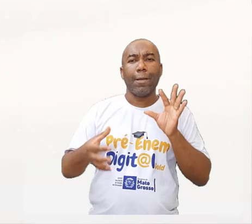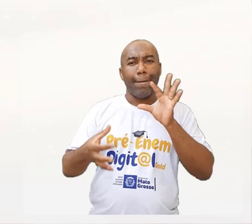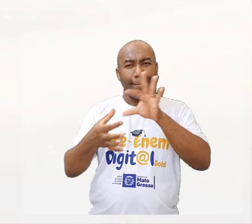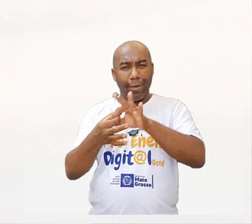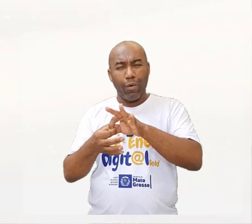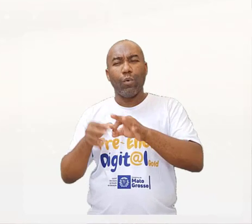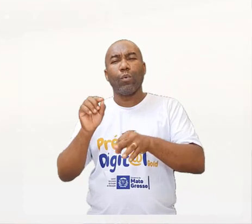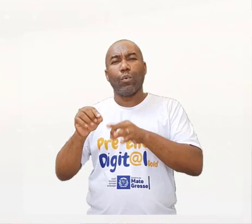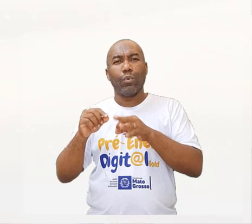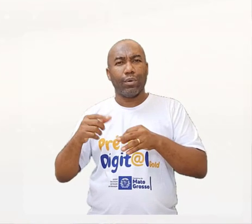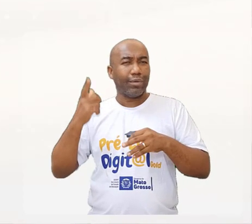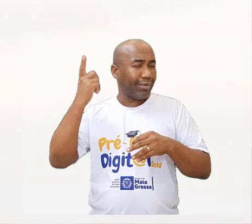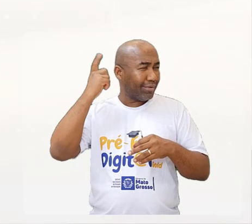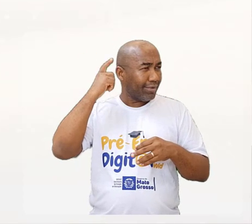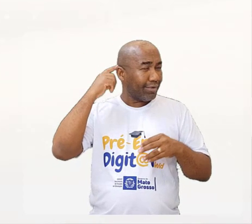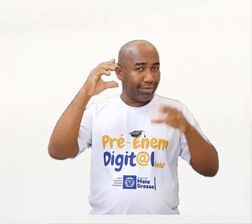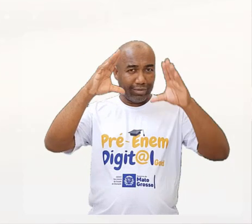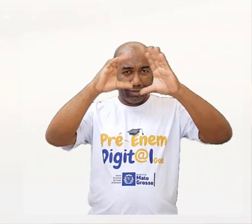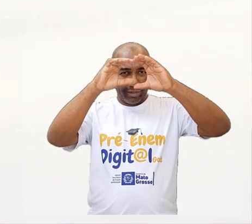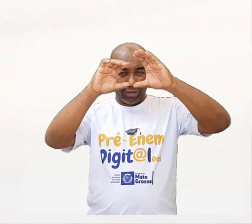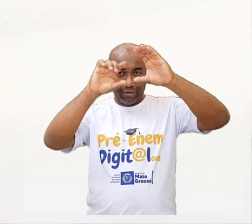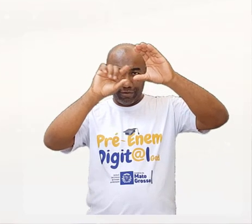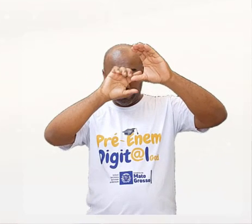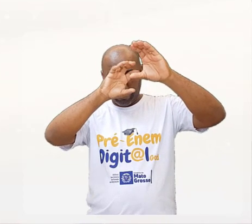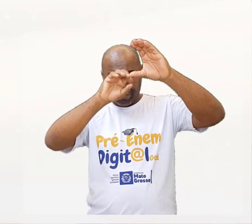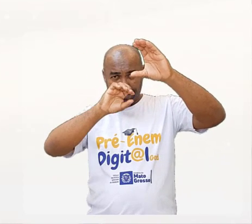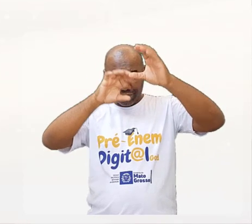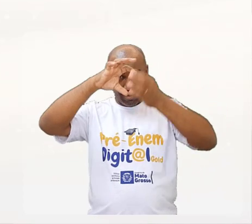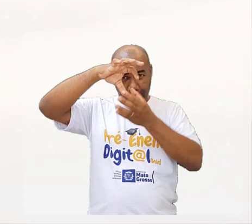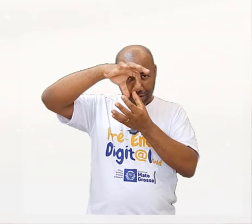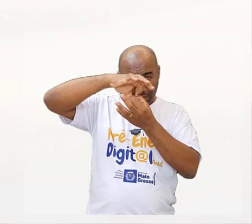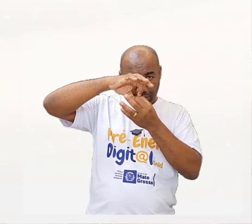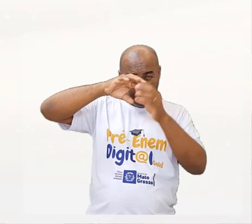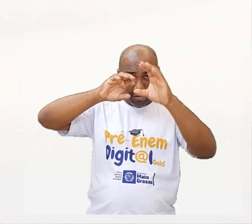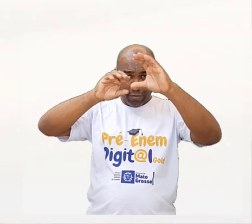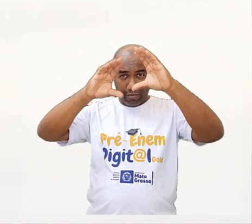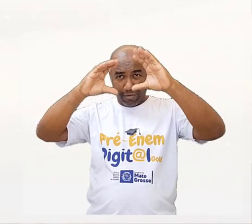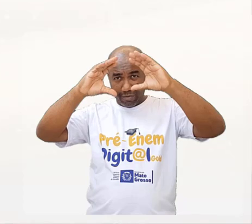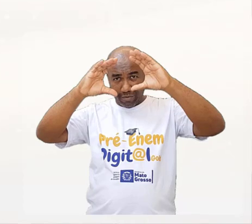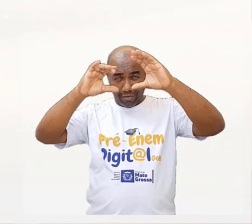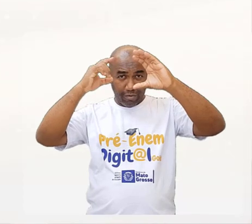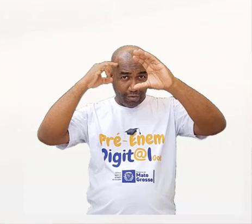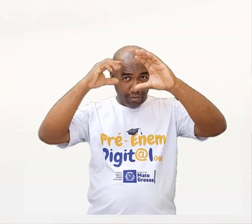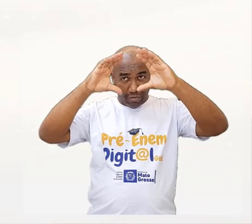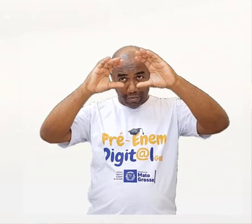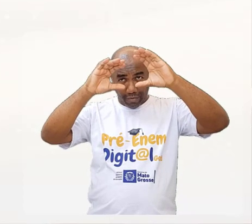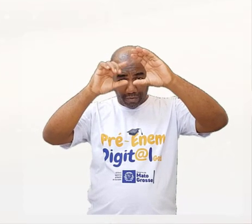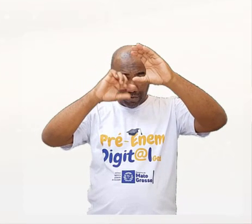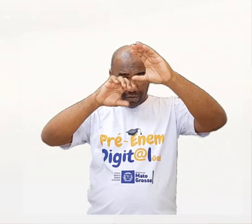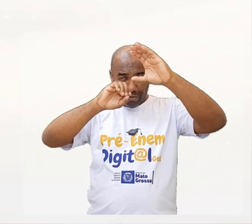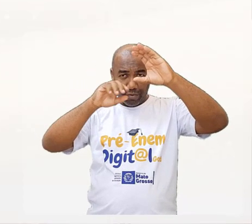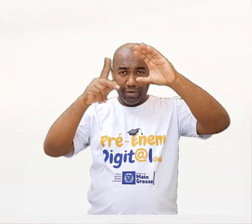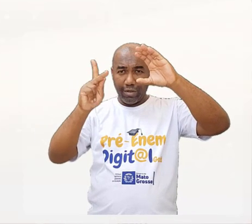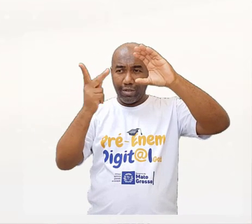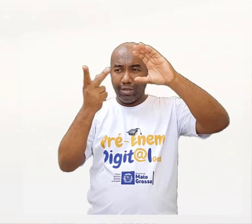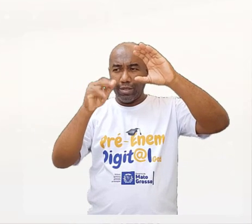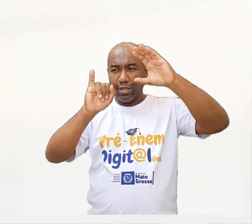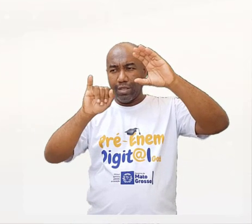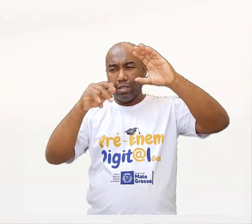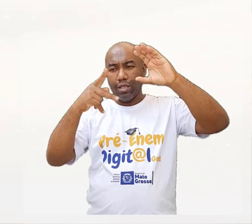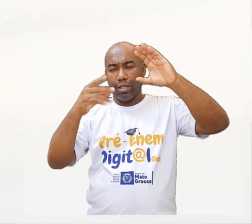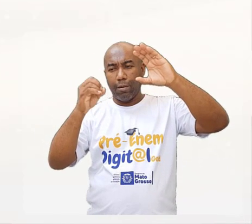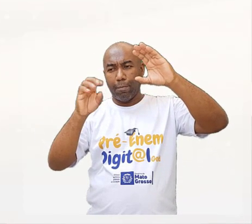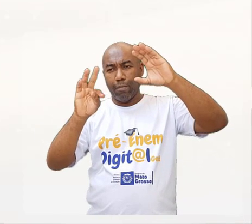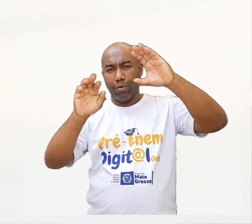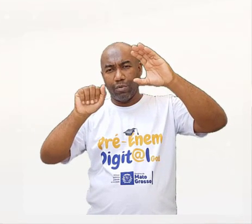nós temos abaixo do cérebro chamada hipófise. O que acontece? O hipotálamo é responsável